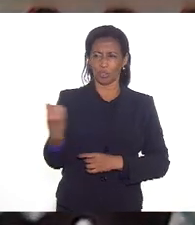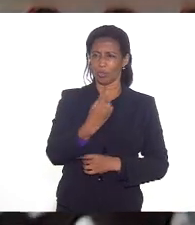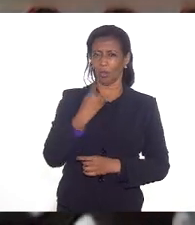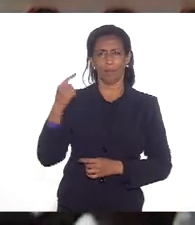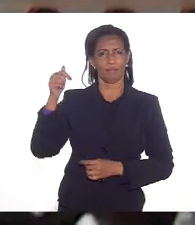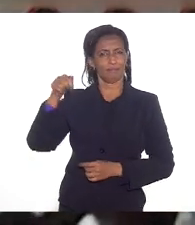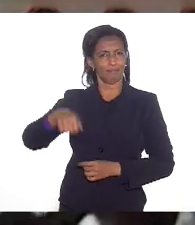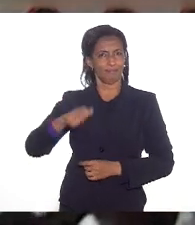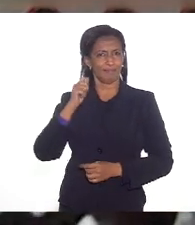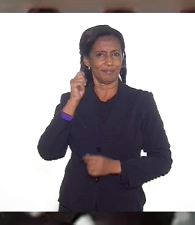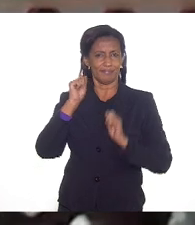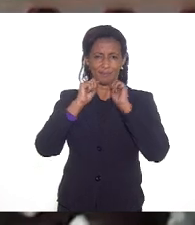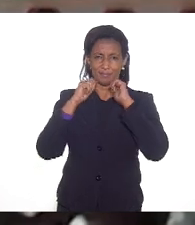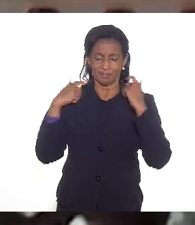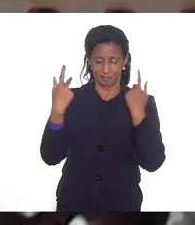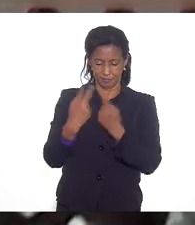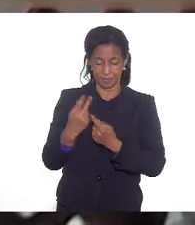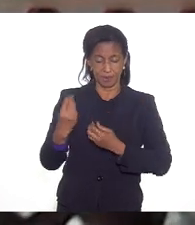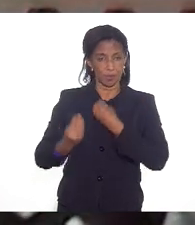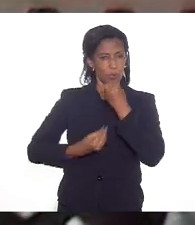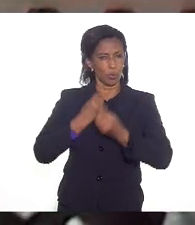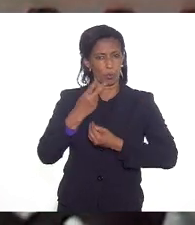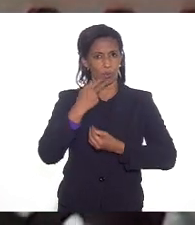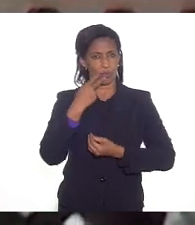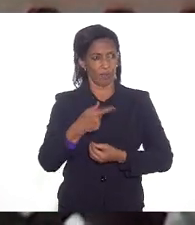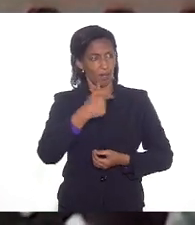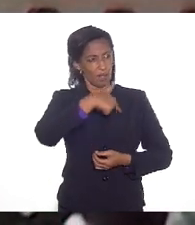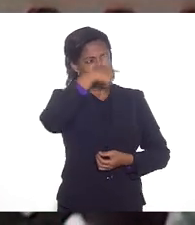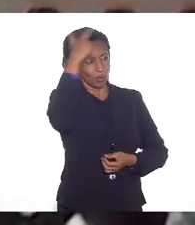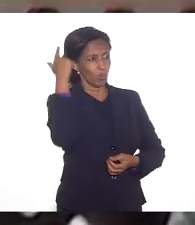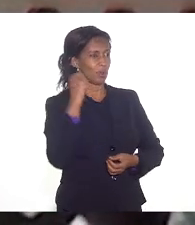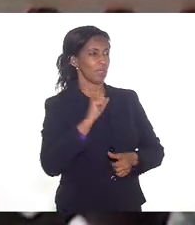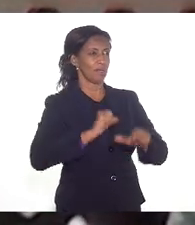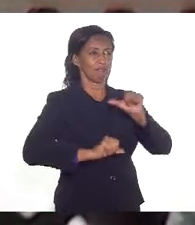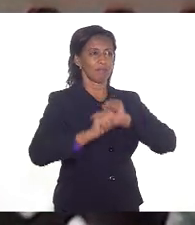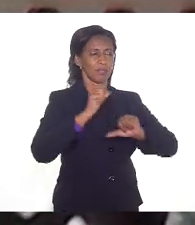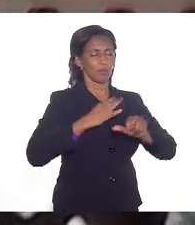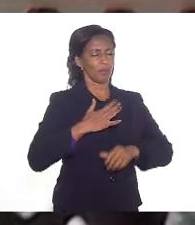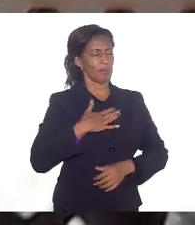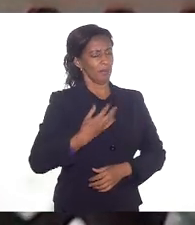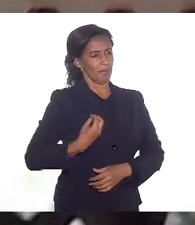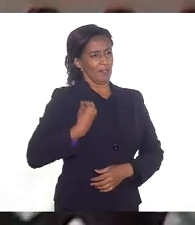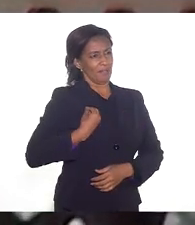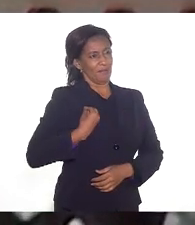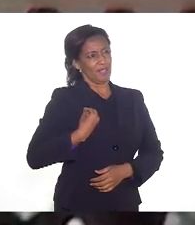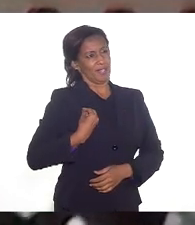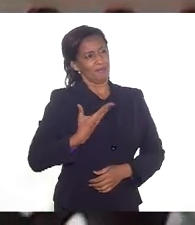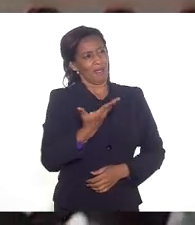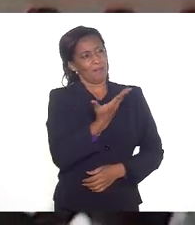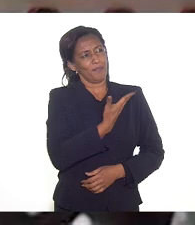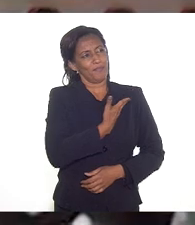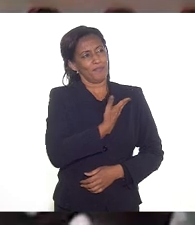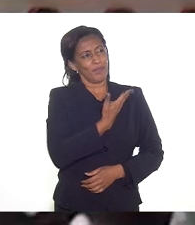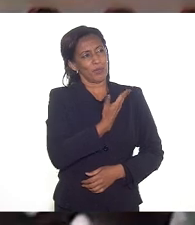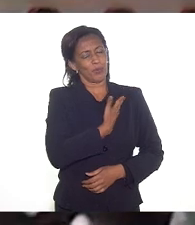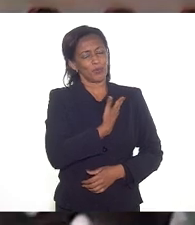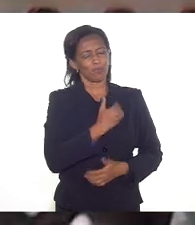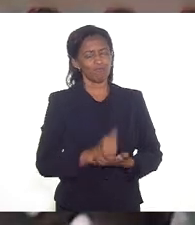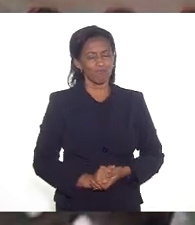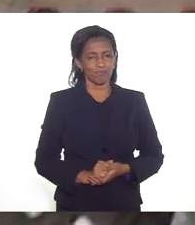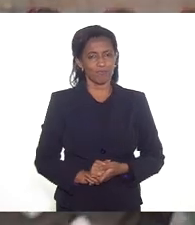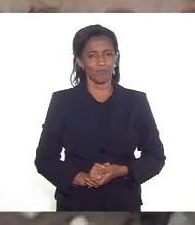nós aqui e que eu posso dizer Deputado Luiz Paulo se tornou também para mim um grande amigo um